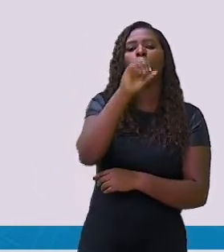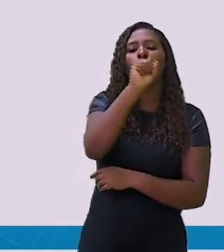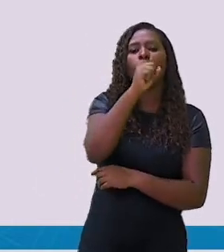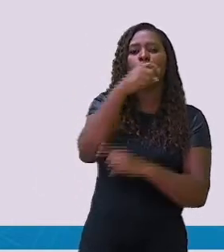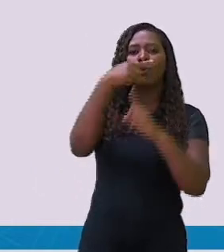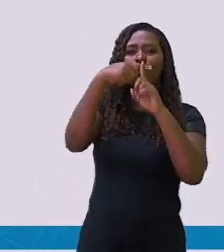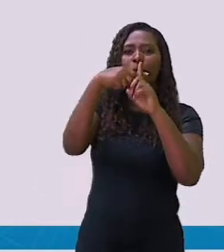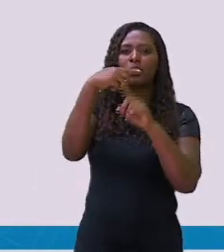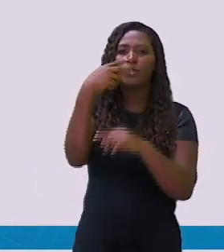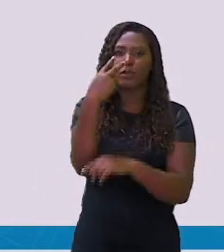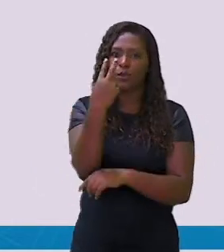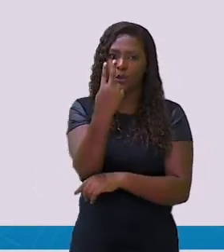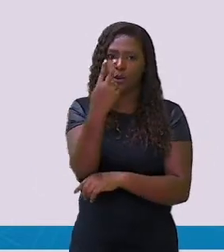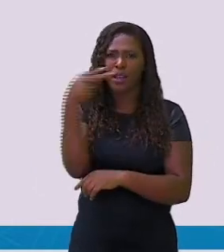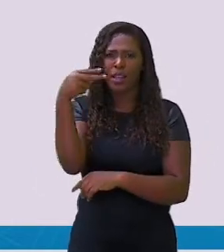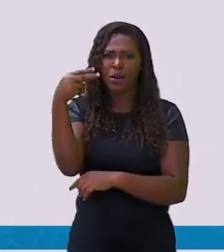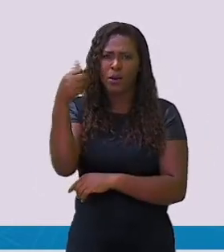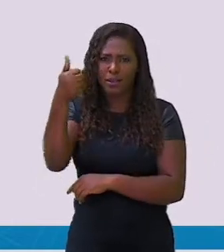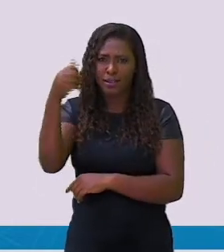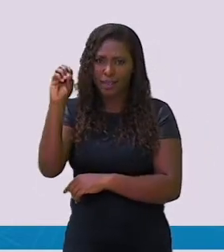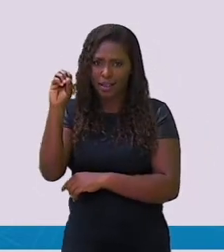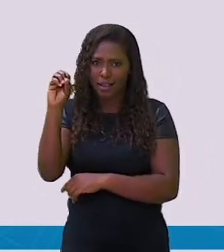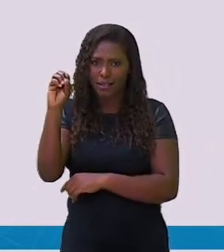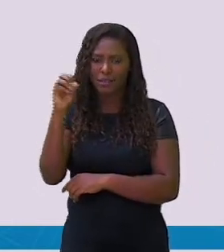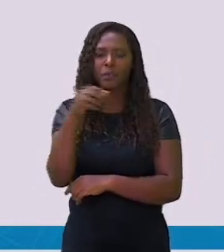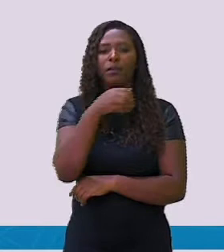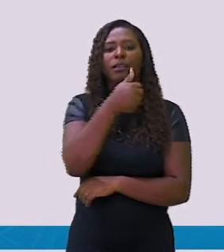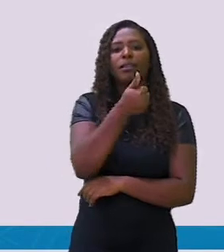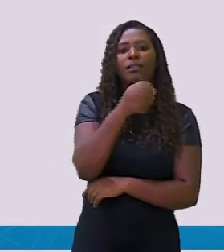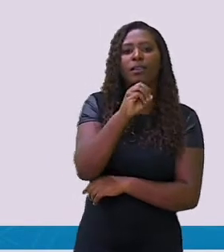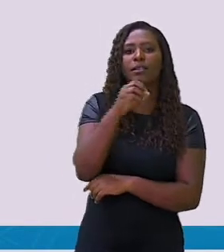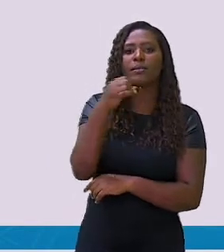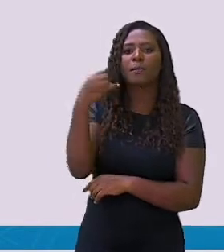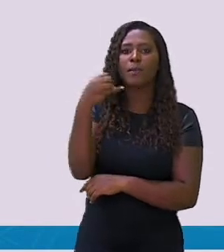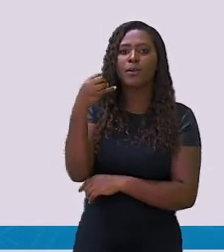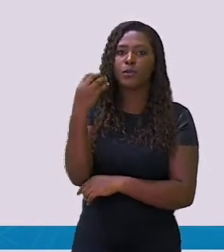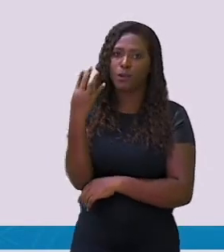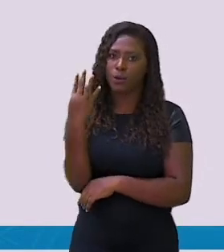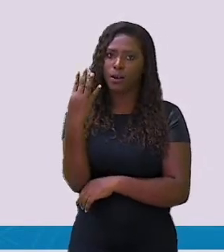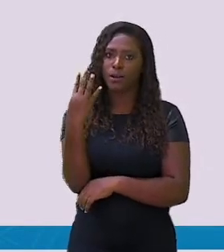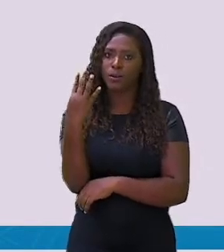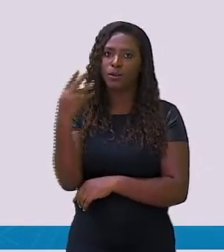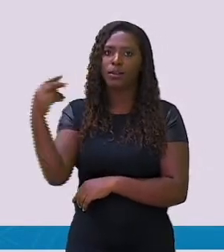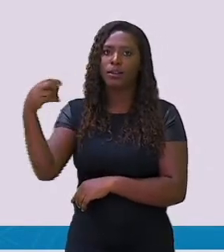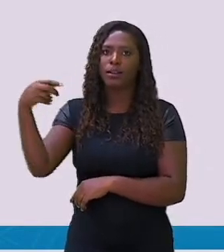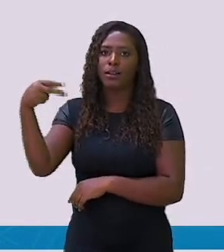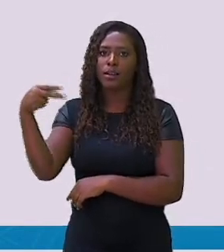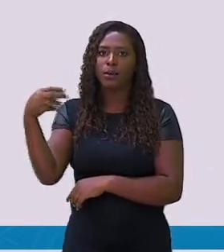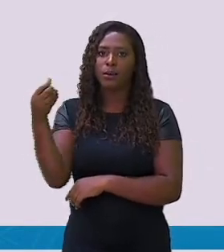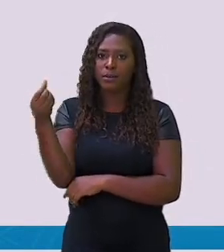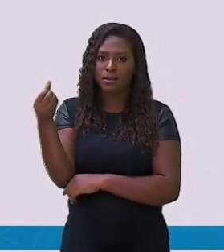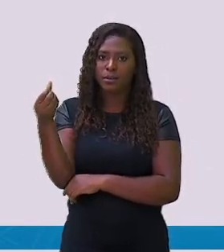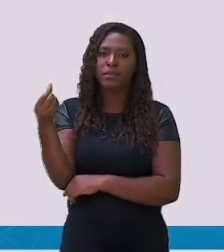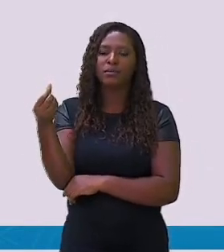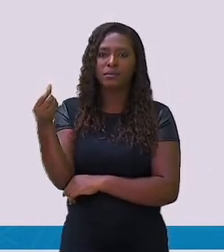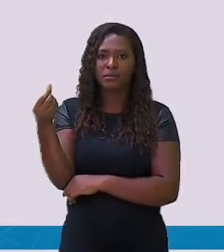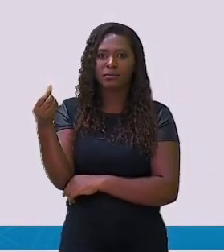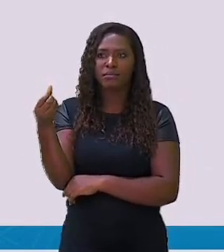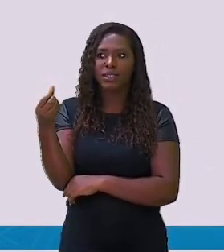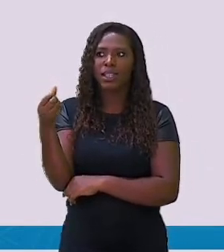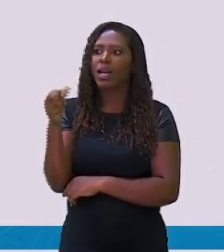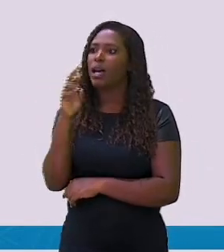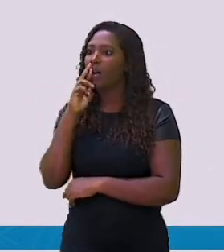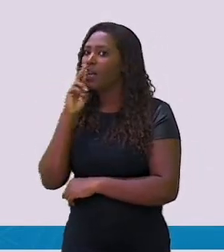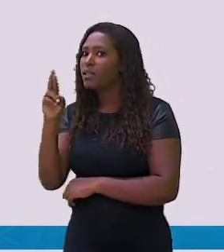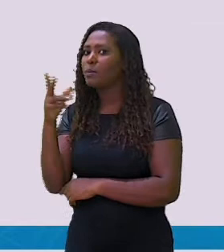dois 10 10 - 46 estão aqui O resultado